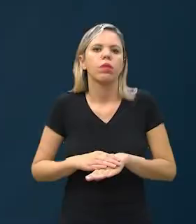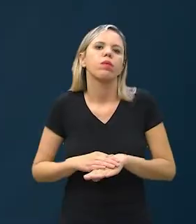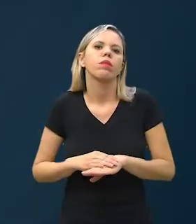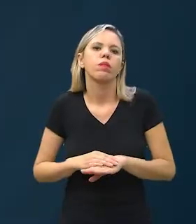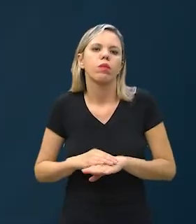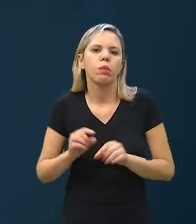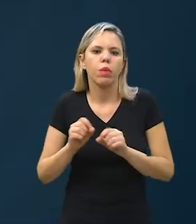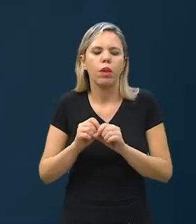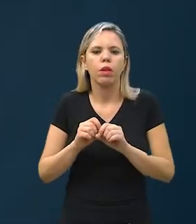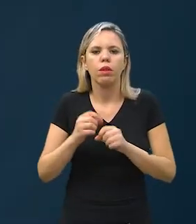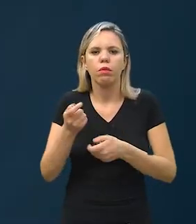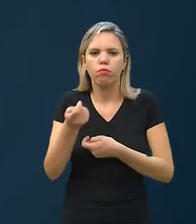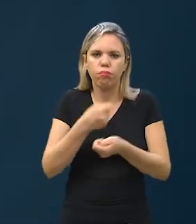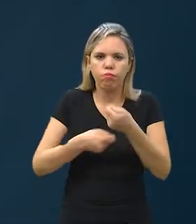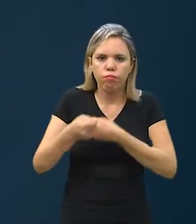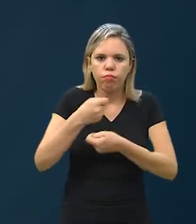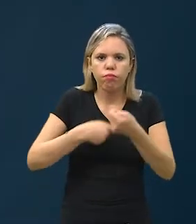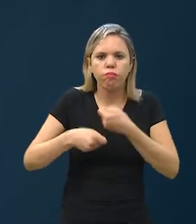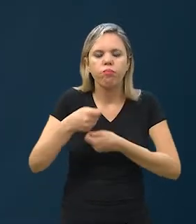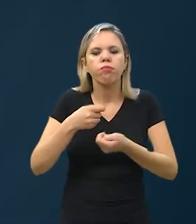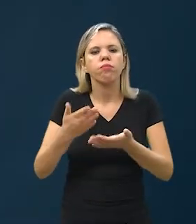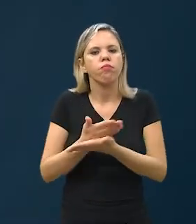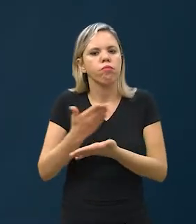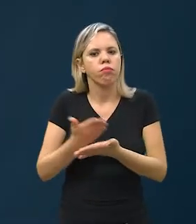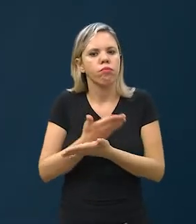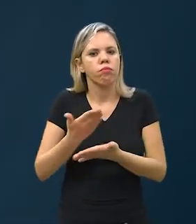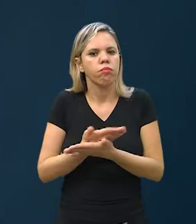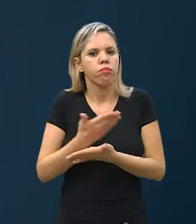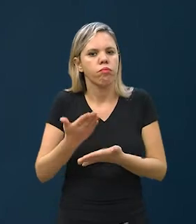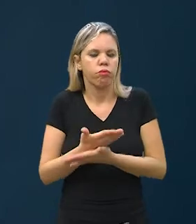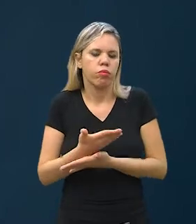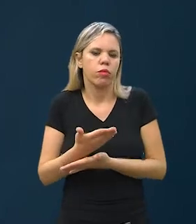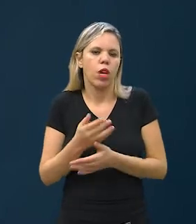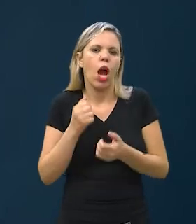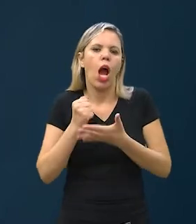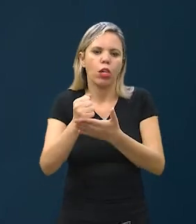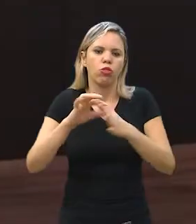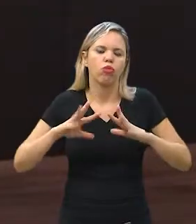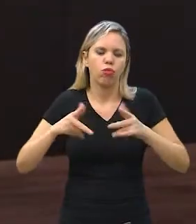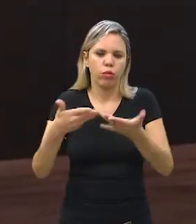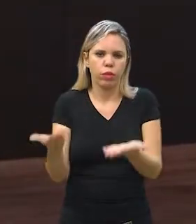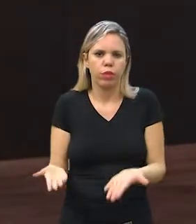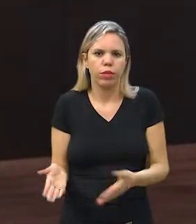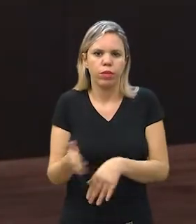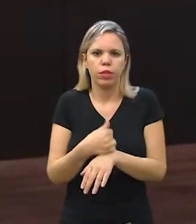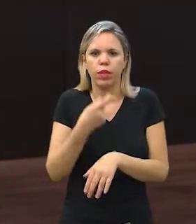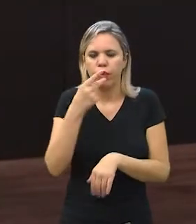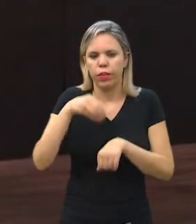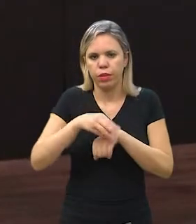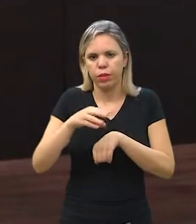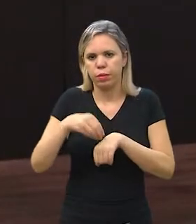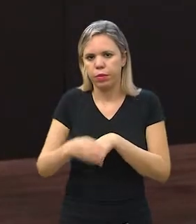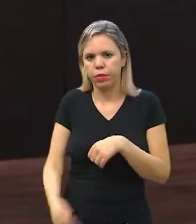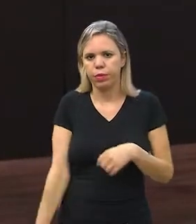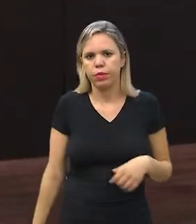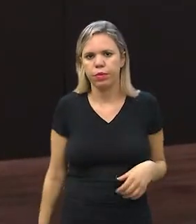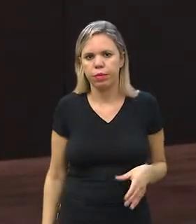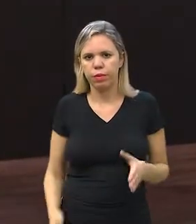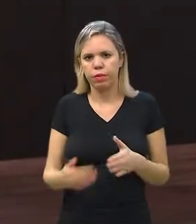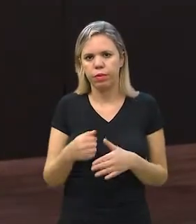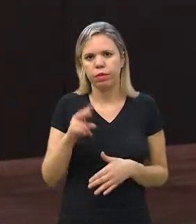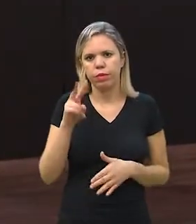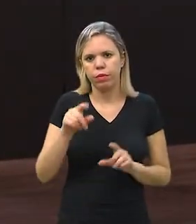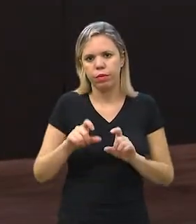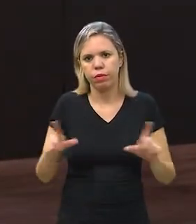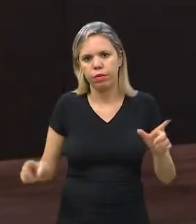e-book O Domínio do Networking, 10 dicas que vão te ajudar em tudo. Antes de você dar essas dicas, eu vou pedir